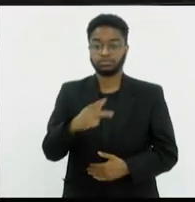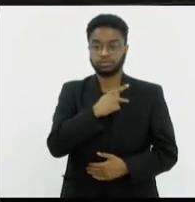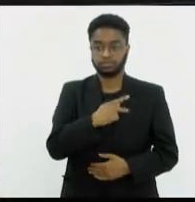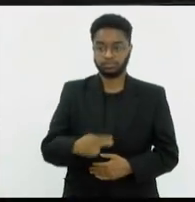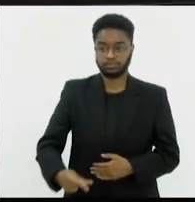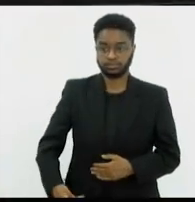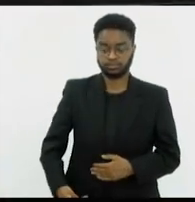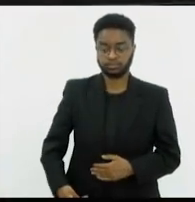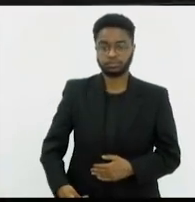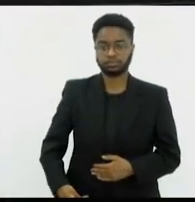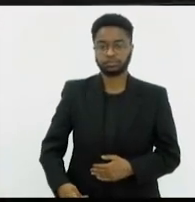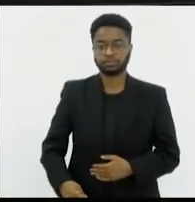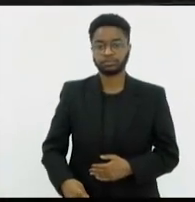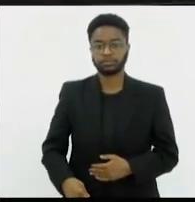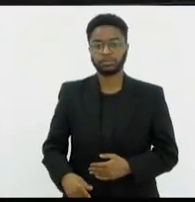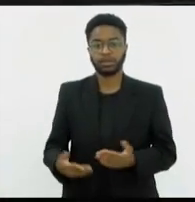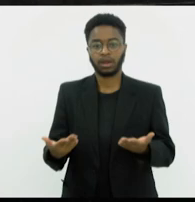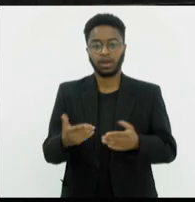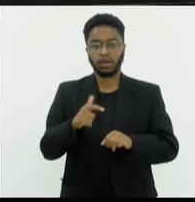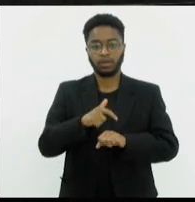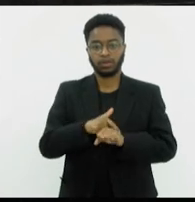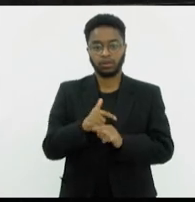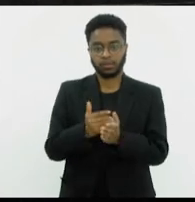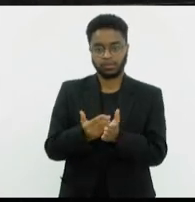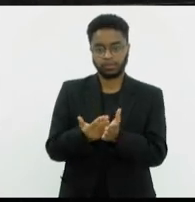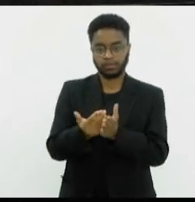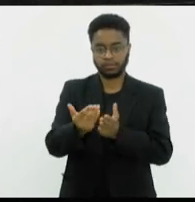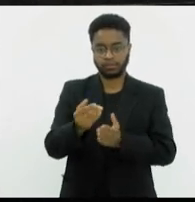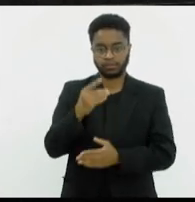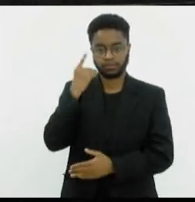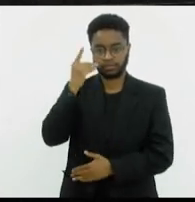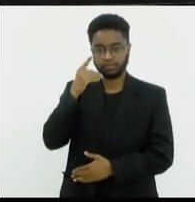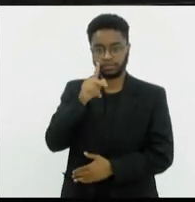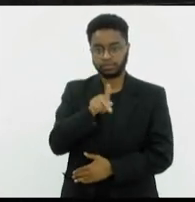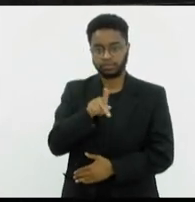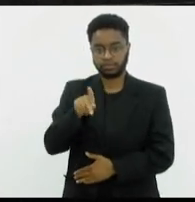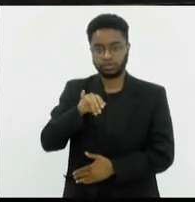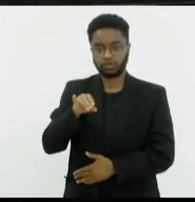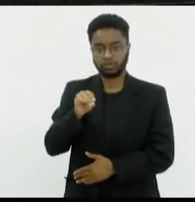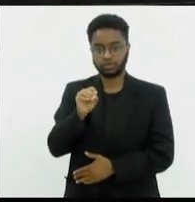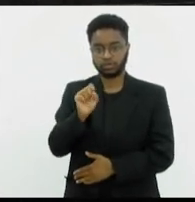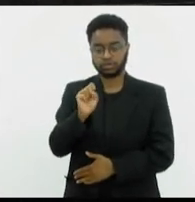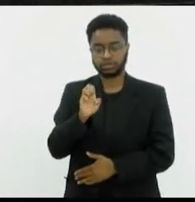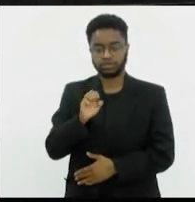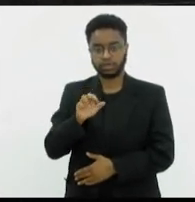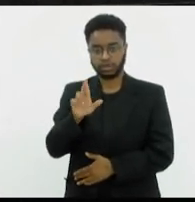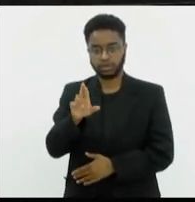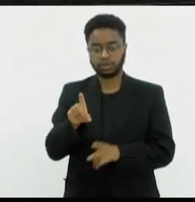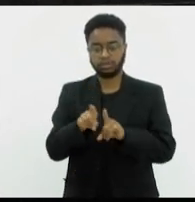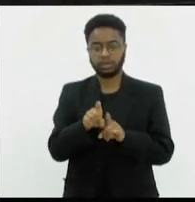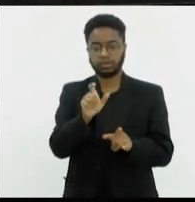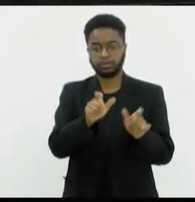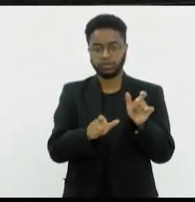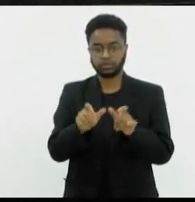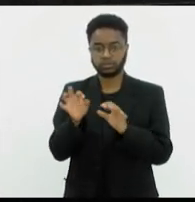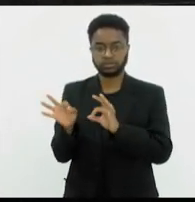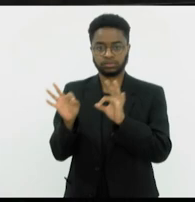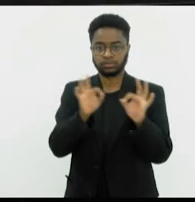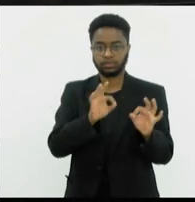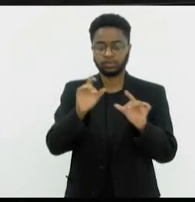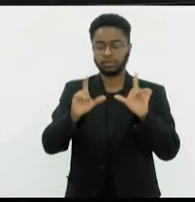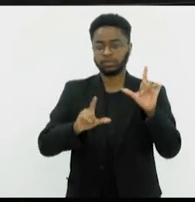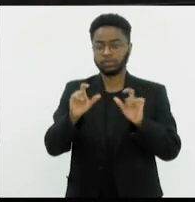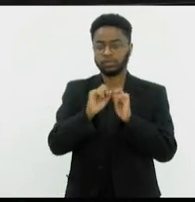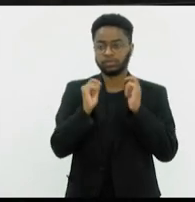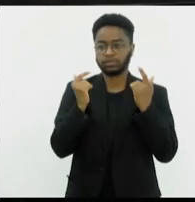Presidente do expediente inicial, nobre deputado professor Josemar, todos e todos que nos acompanham pela TV